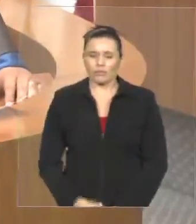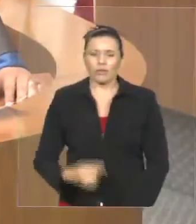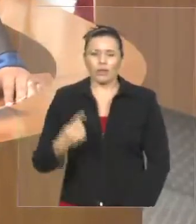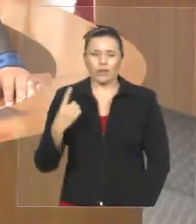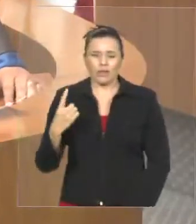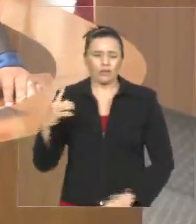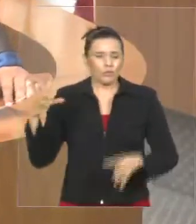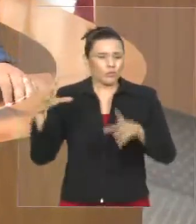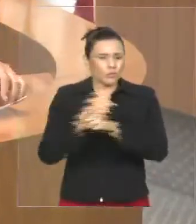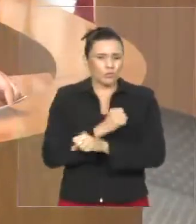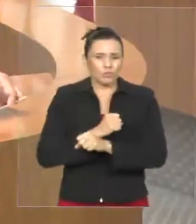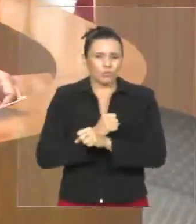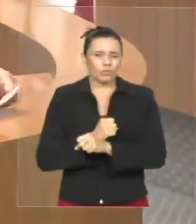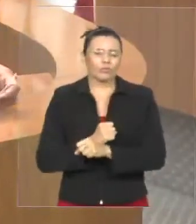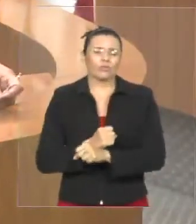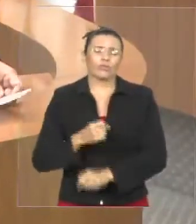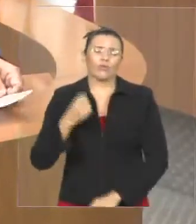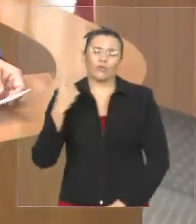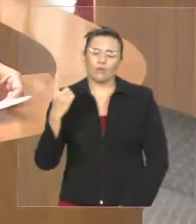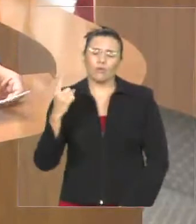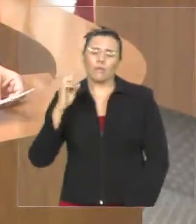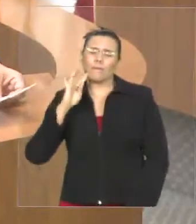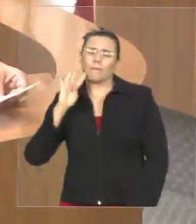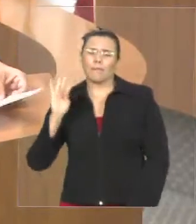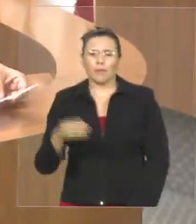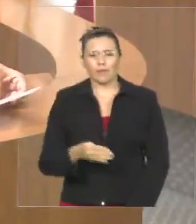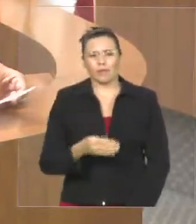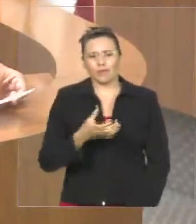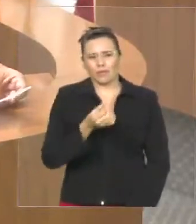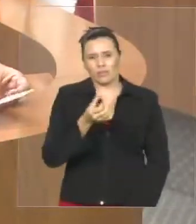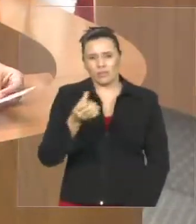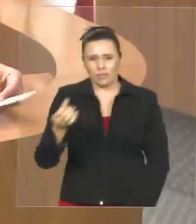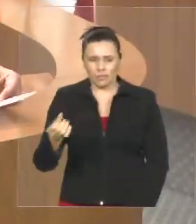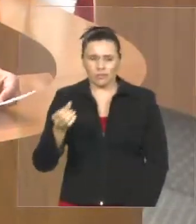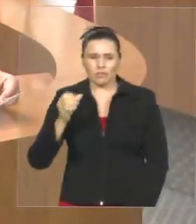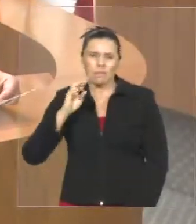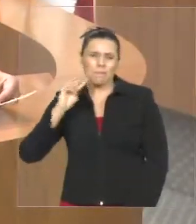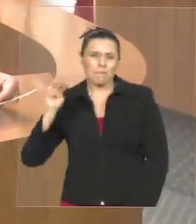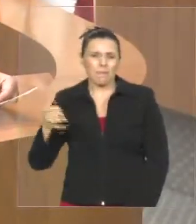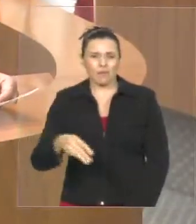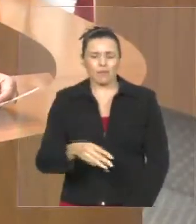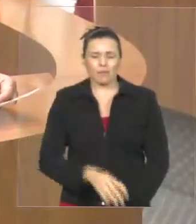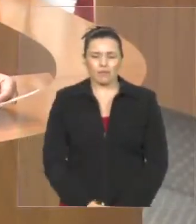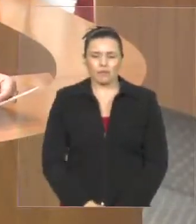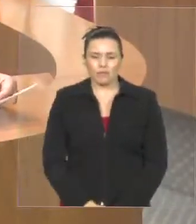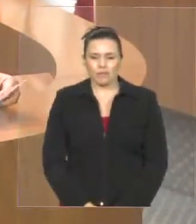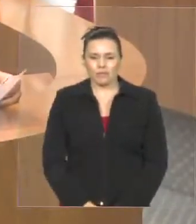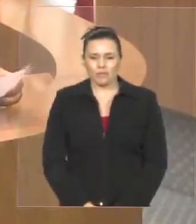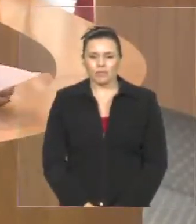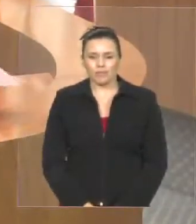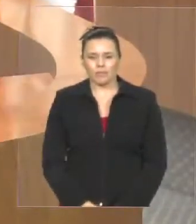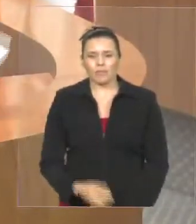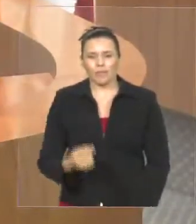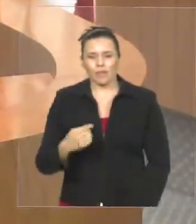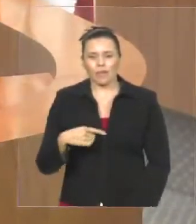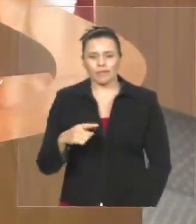desses 2 anos. E eu destaco esses empréstimos de maneira especial